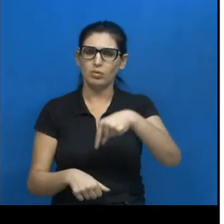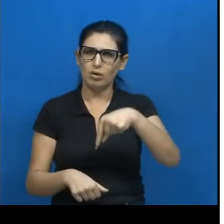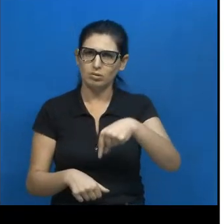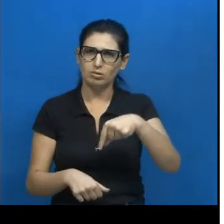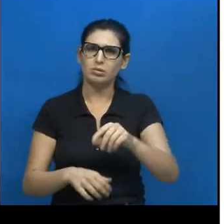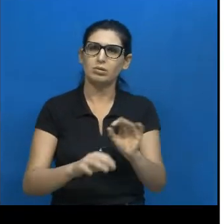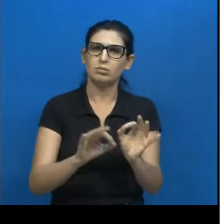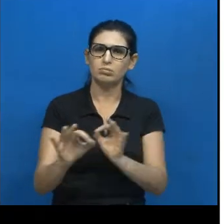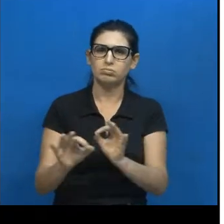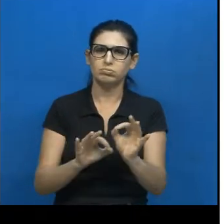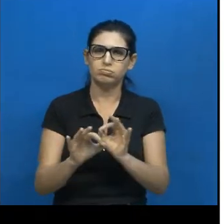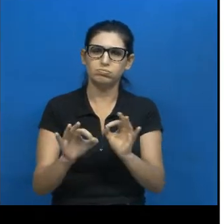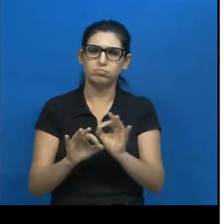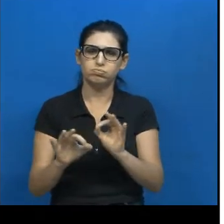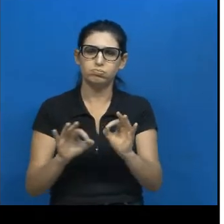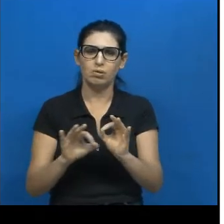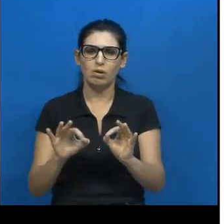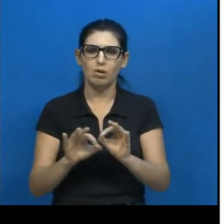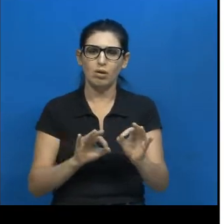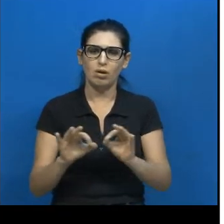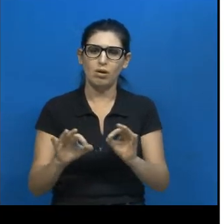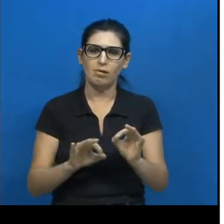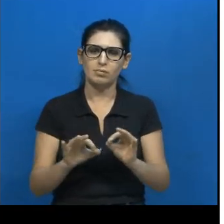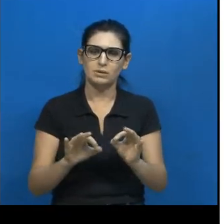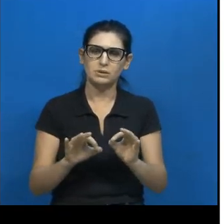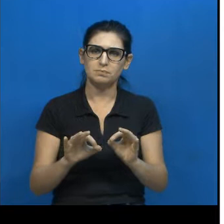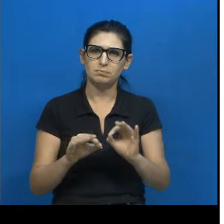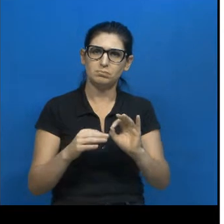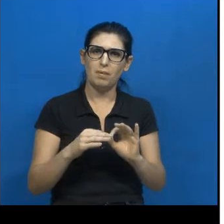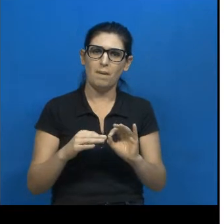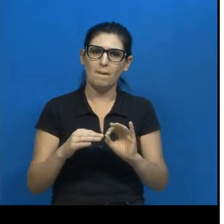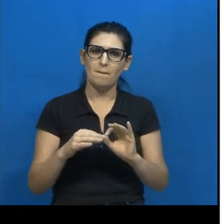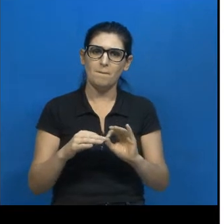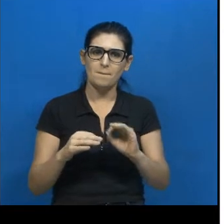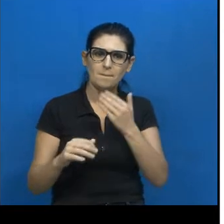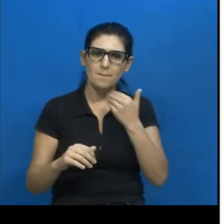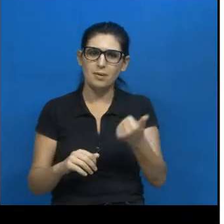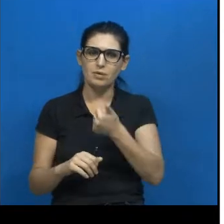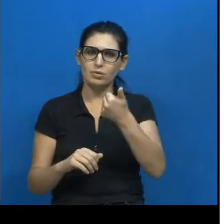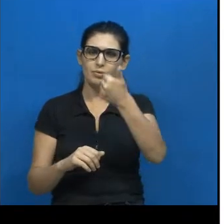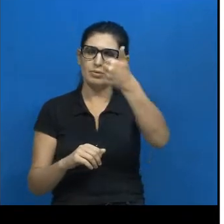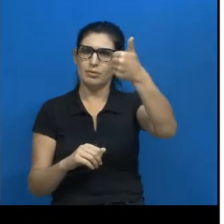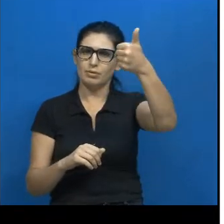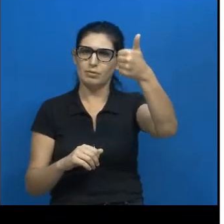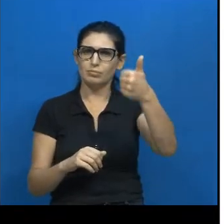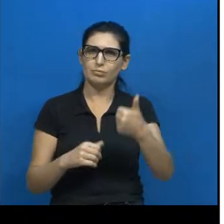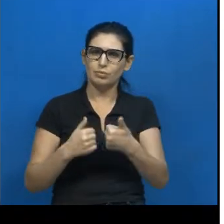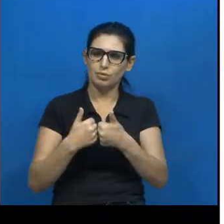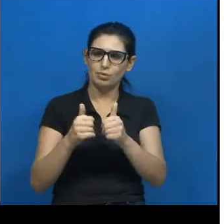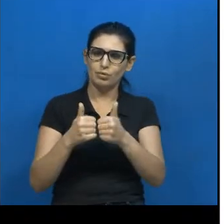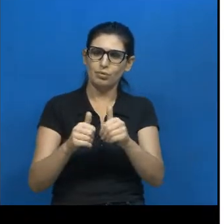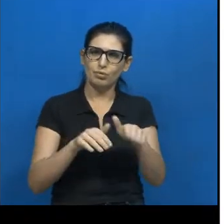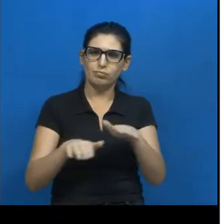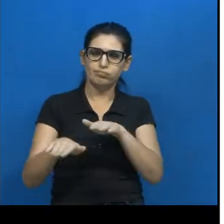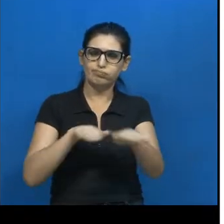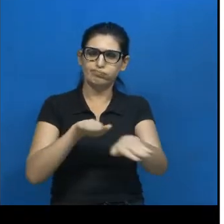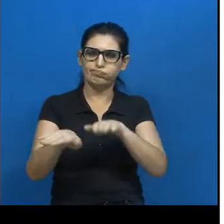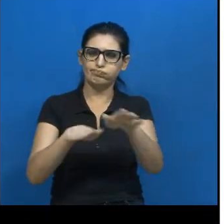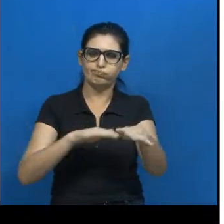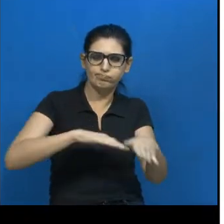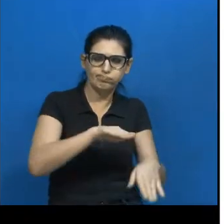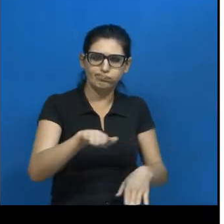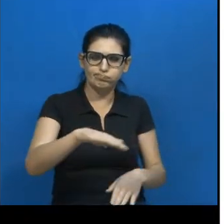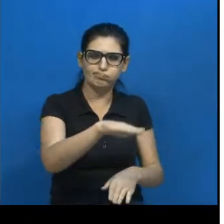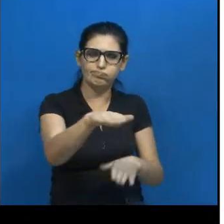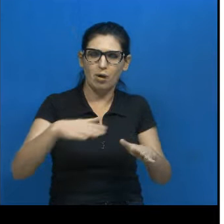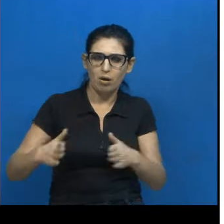quê? A gente está maximizando o uso desses ônibus. Tá? A gente não está depois acho que tem o técnico até